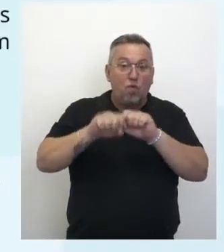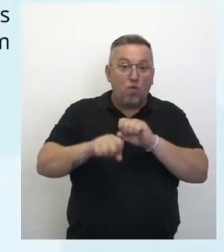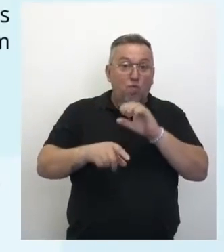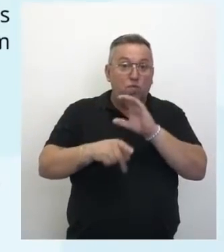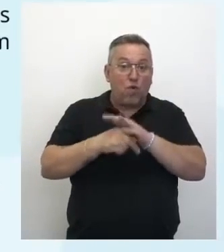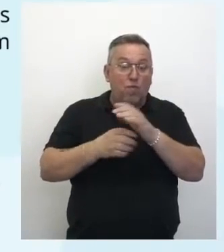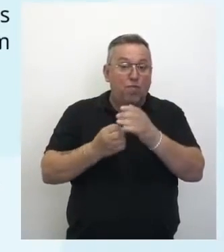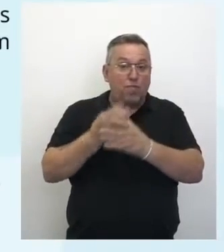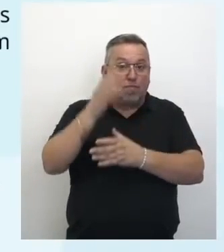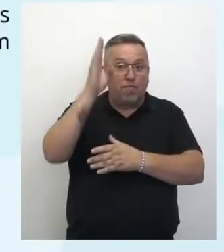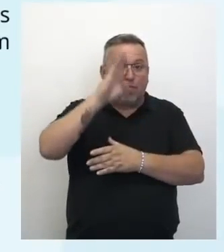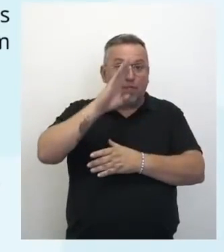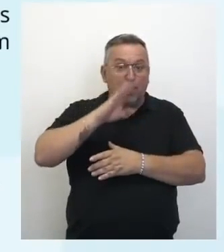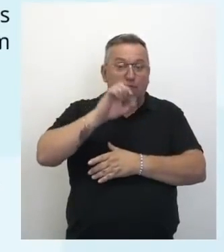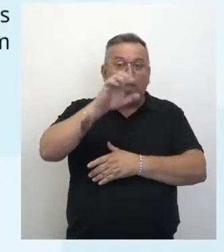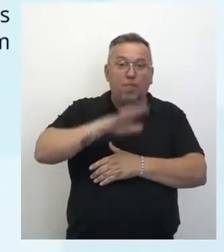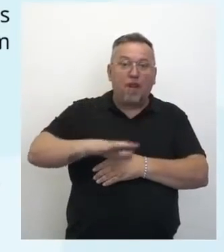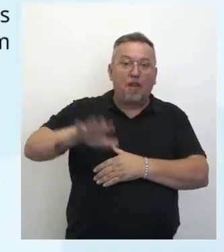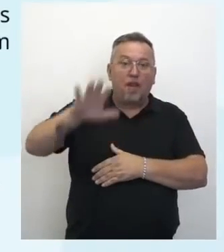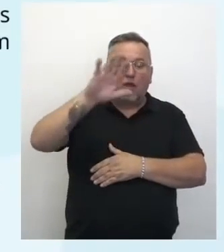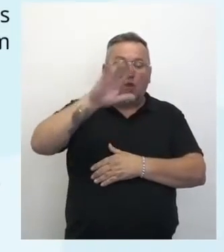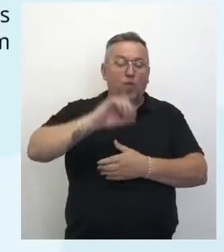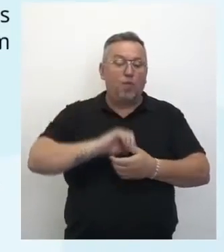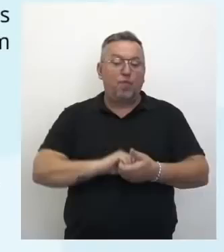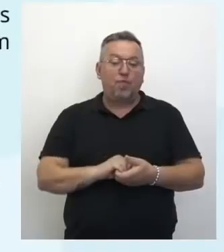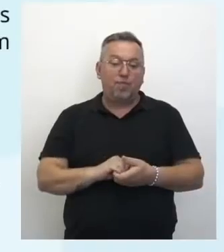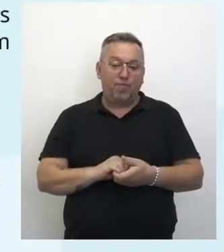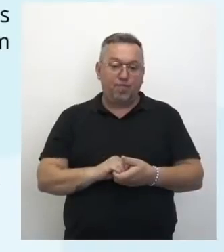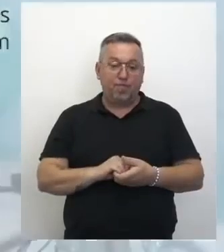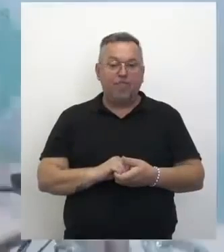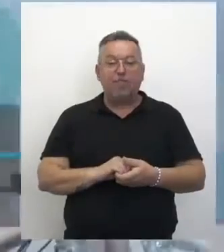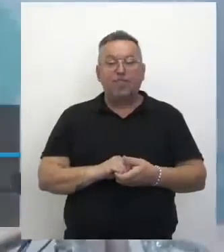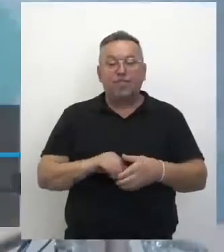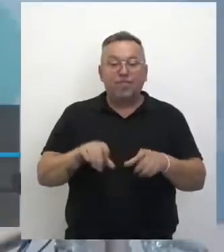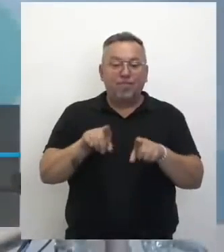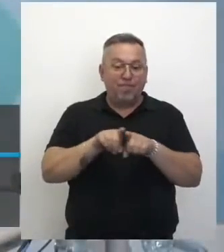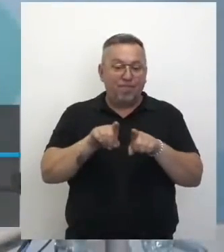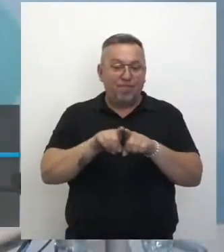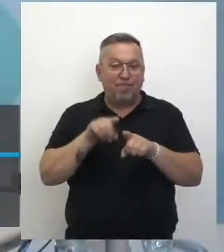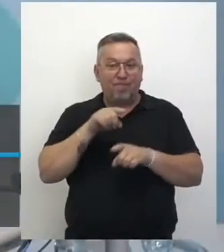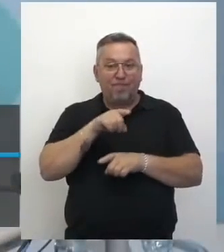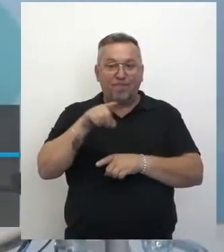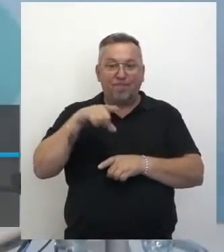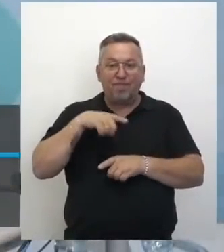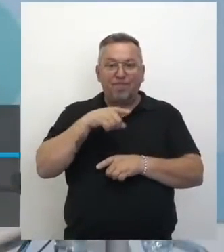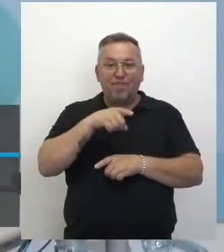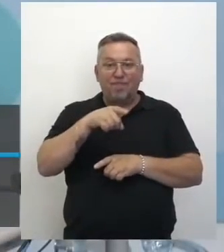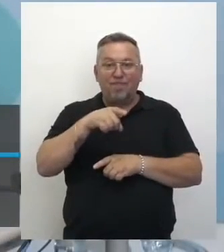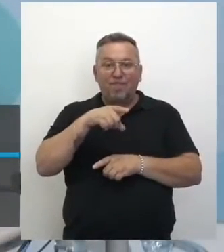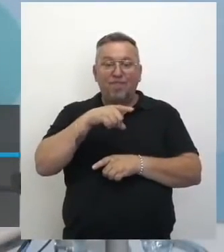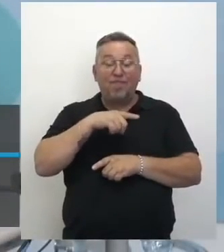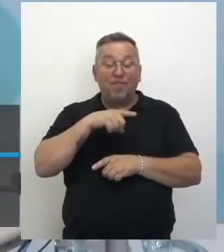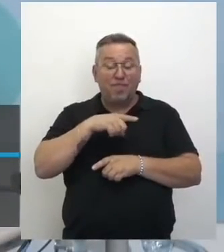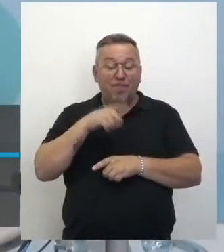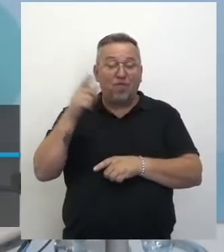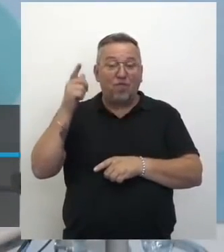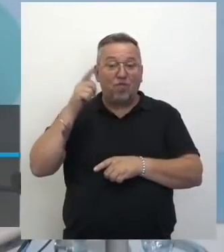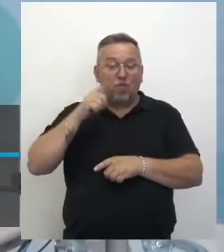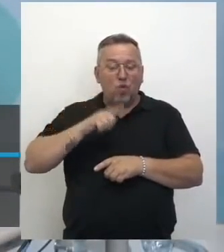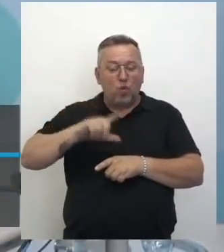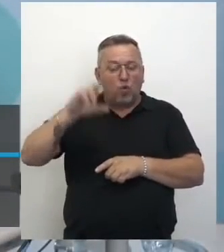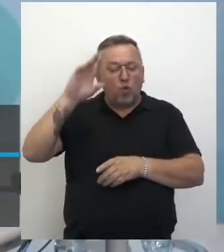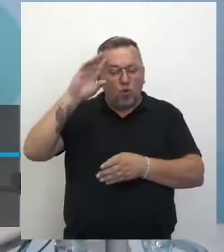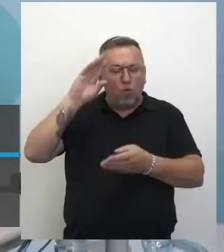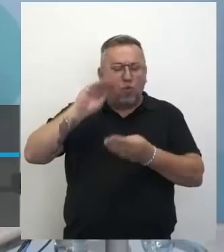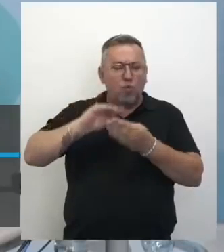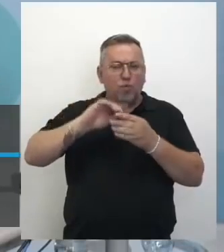formação territorial do Brasil. E aí, galerinha, já para vocês irem compreendendo